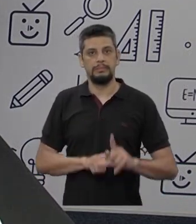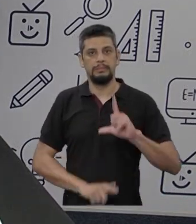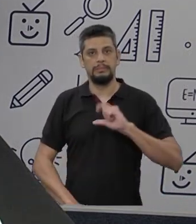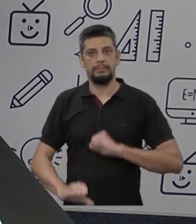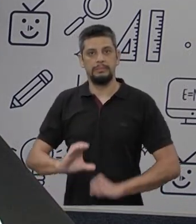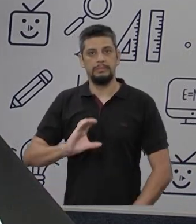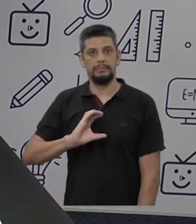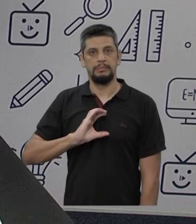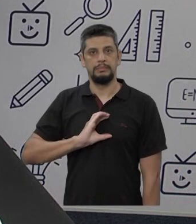C.